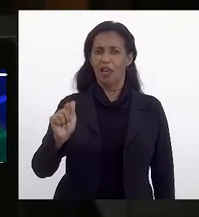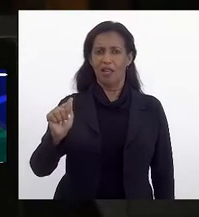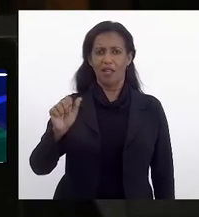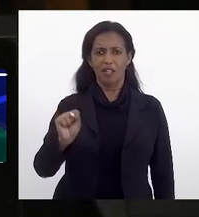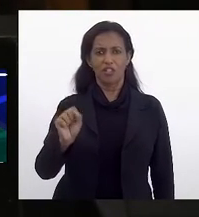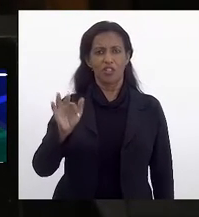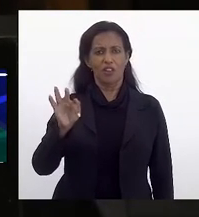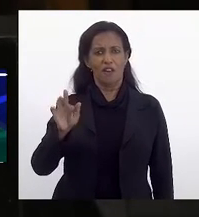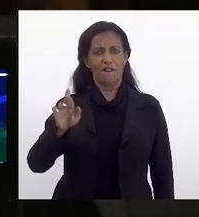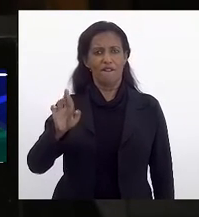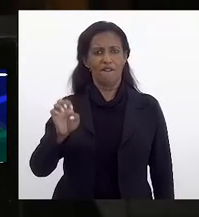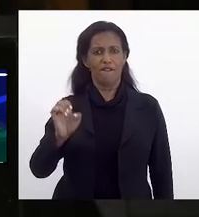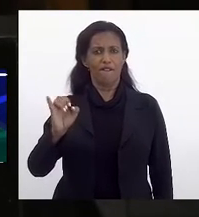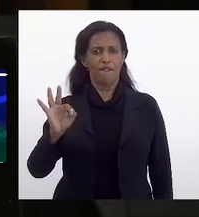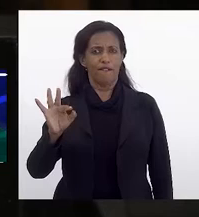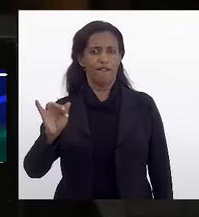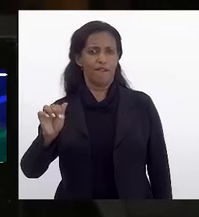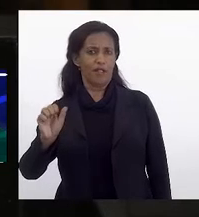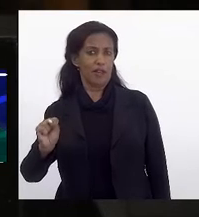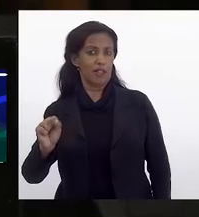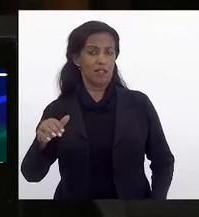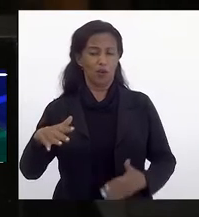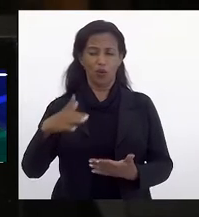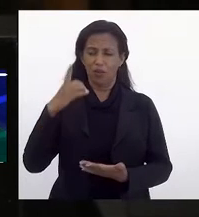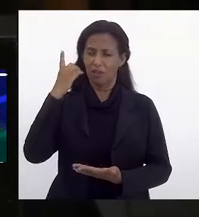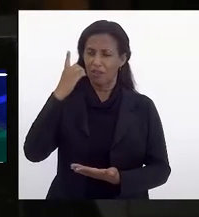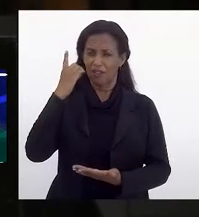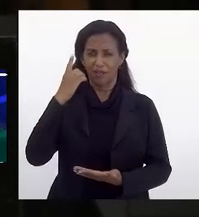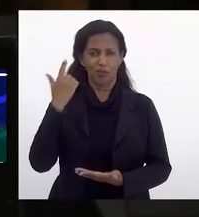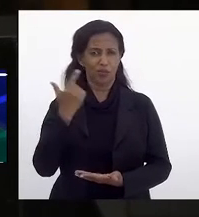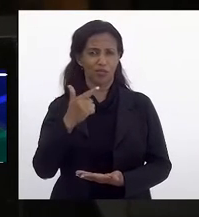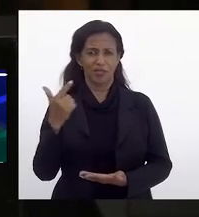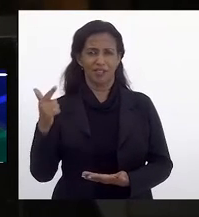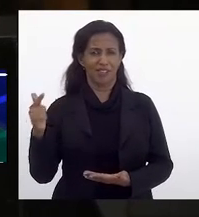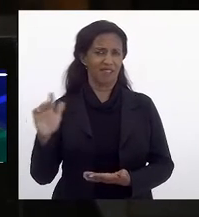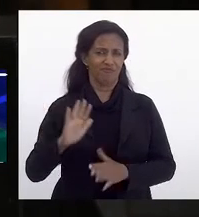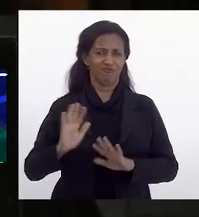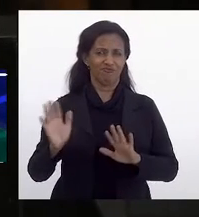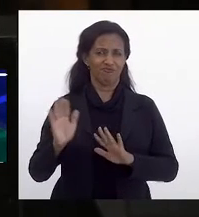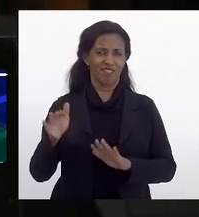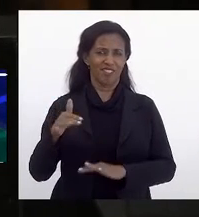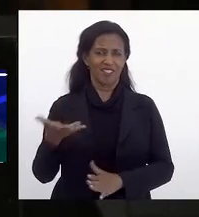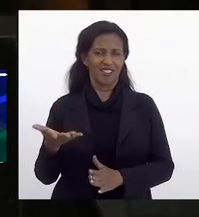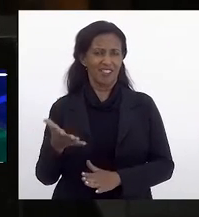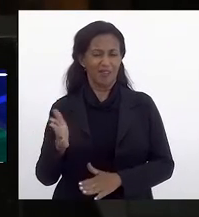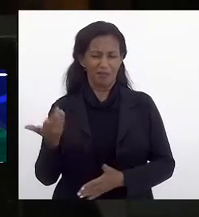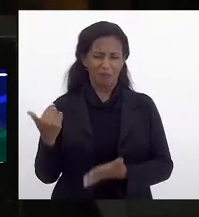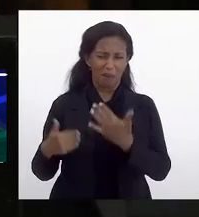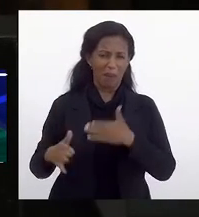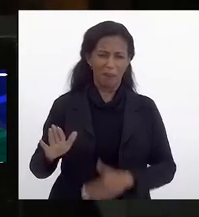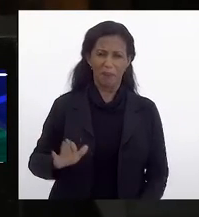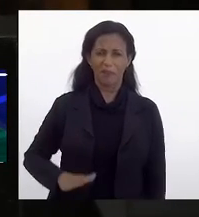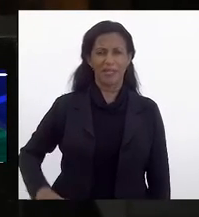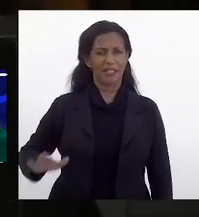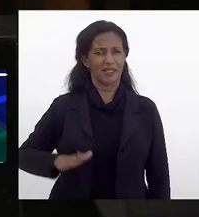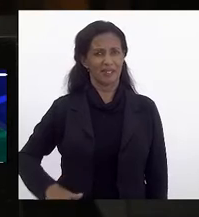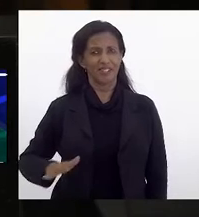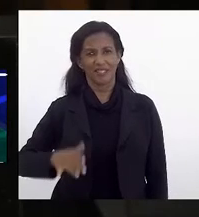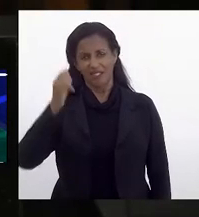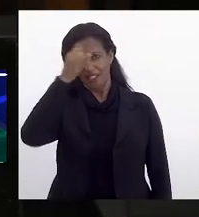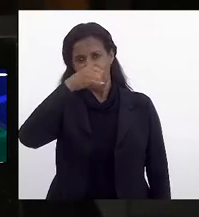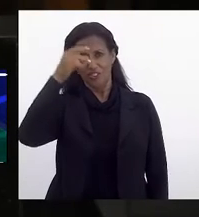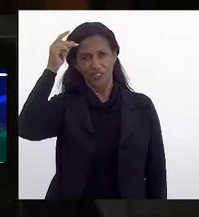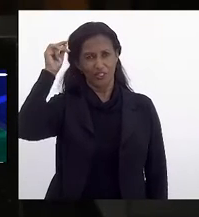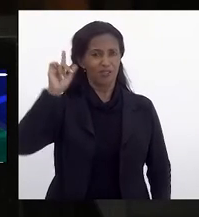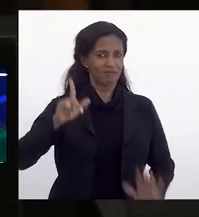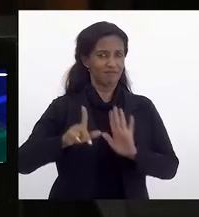a deputada sequer ainda estava no curso primário. Precisa ver como é que é antigo isso, né?